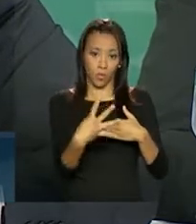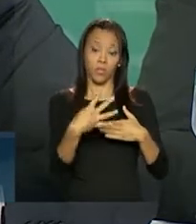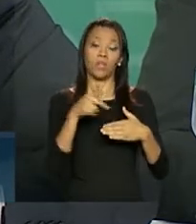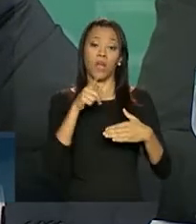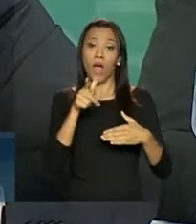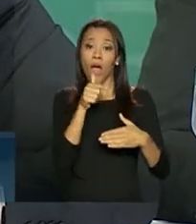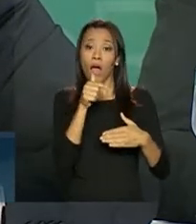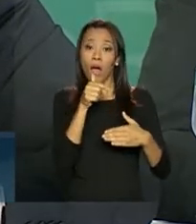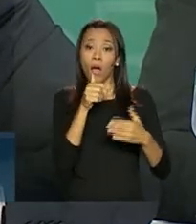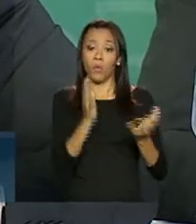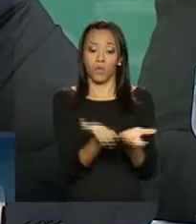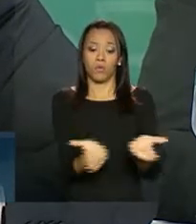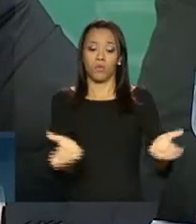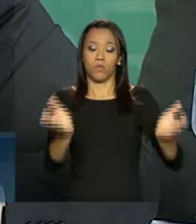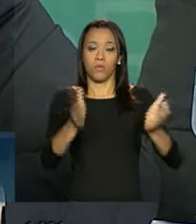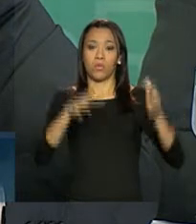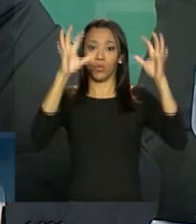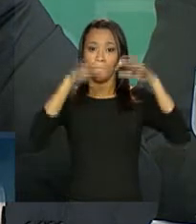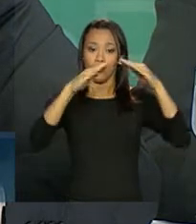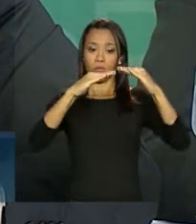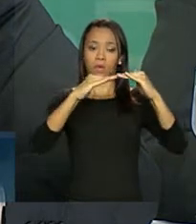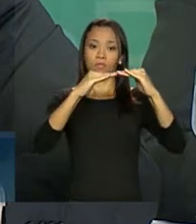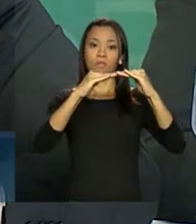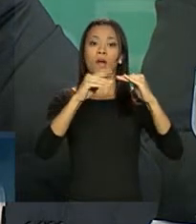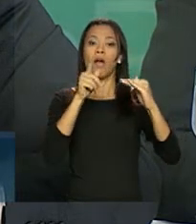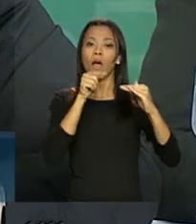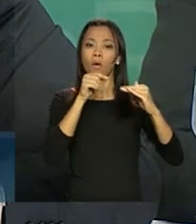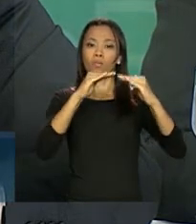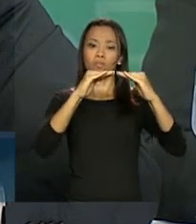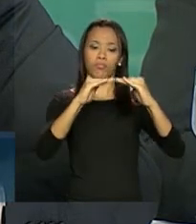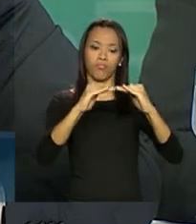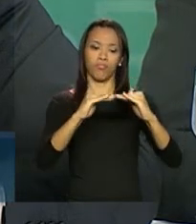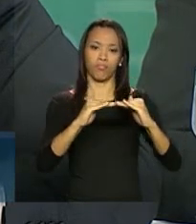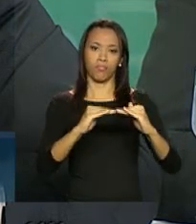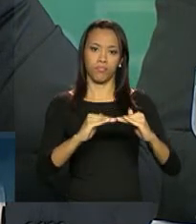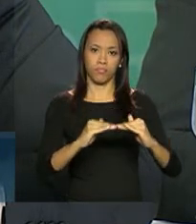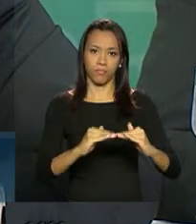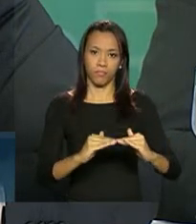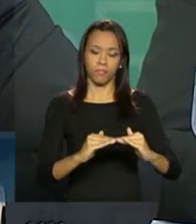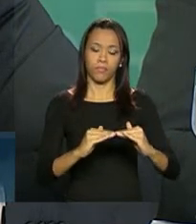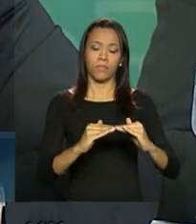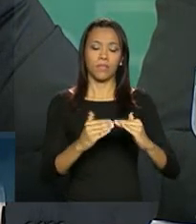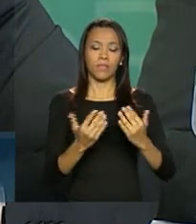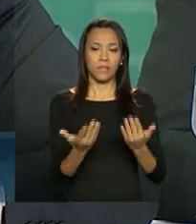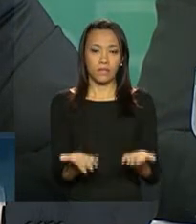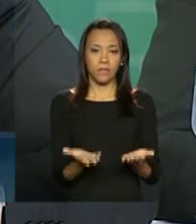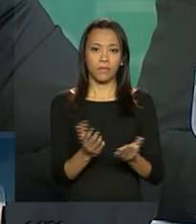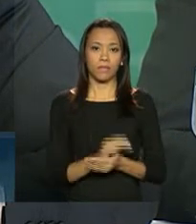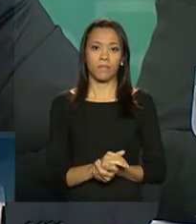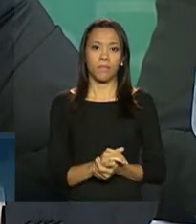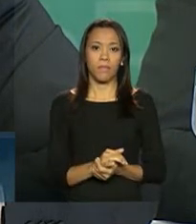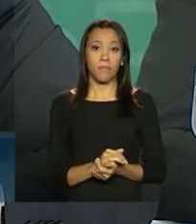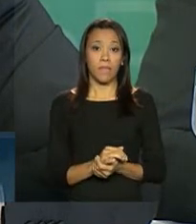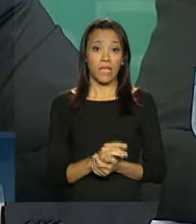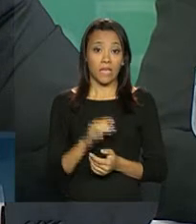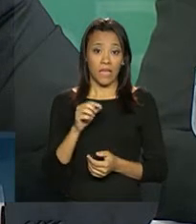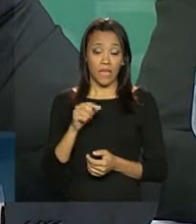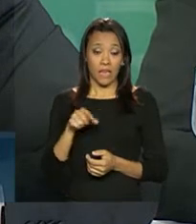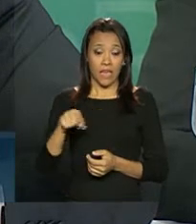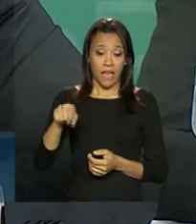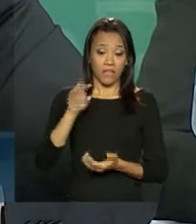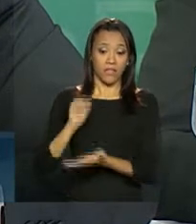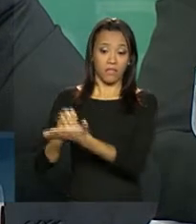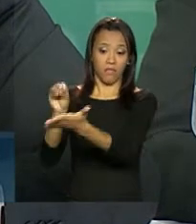redução bastante significativa é essas essas necessidades